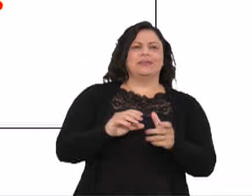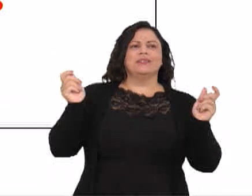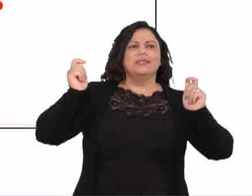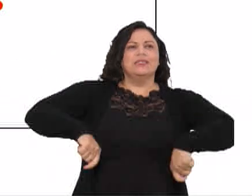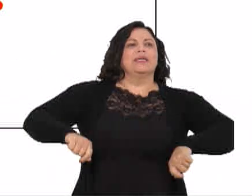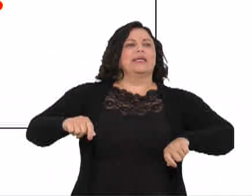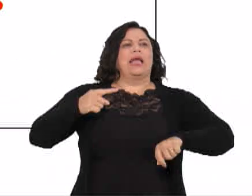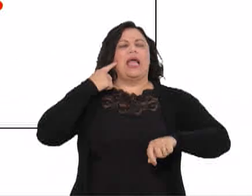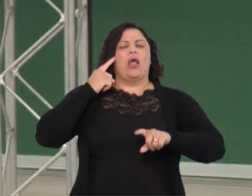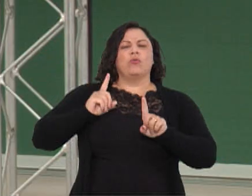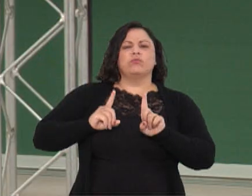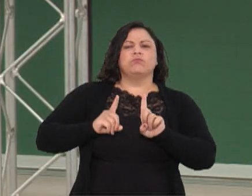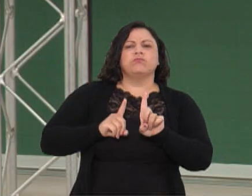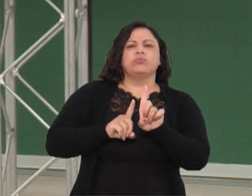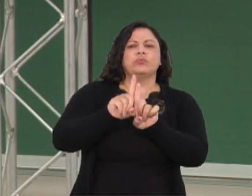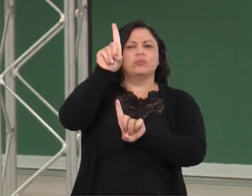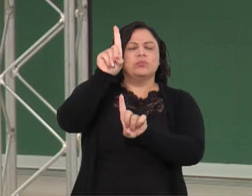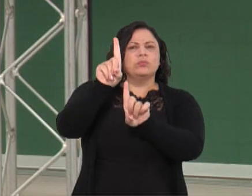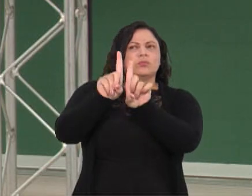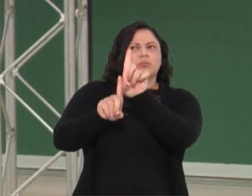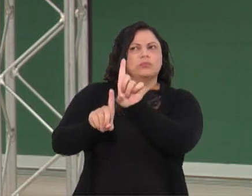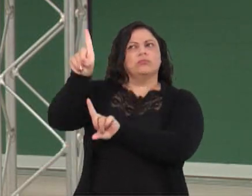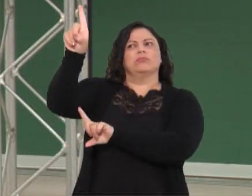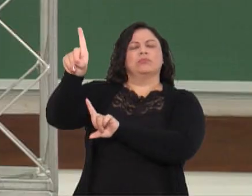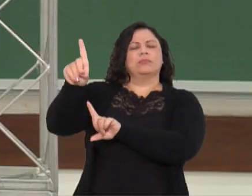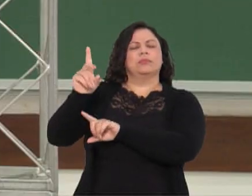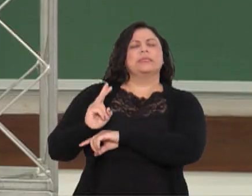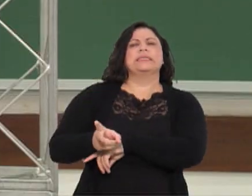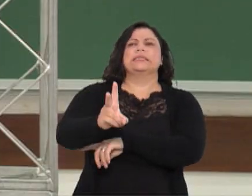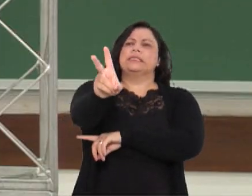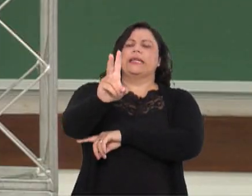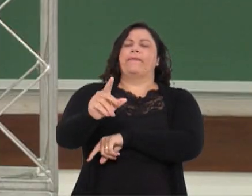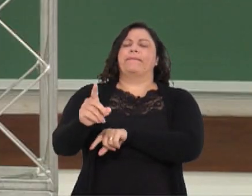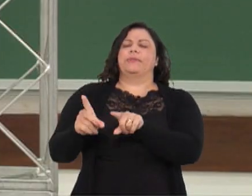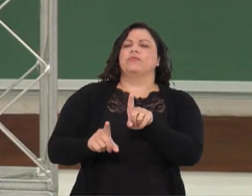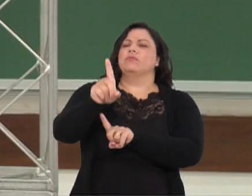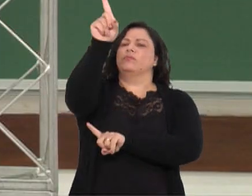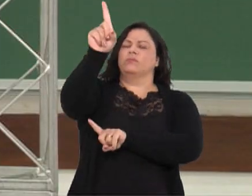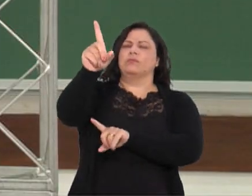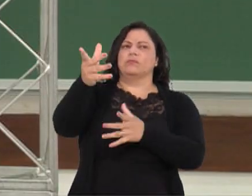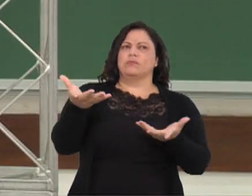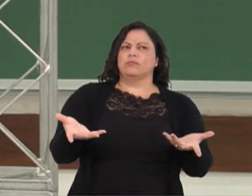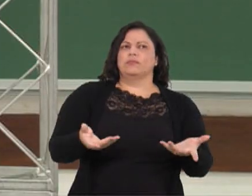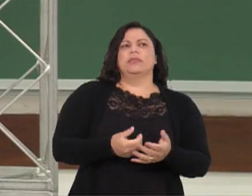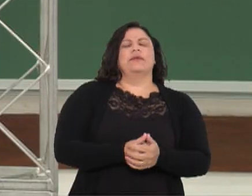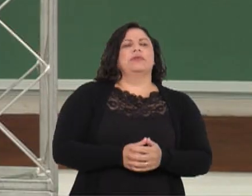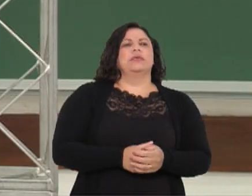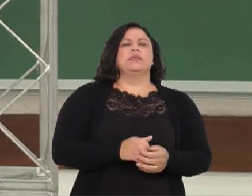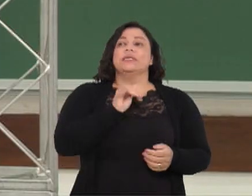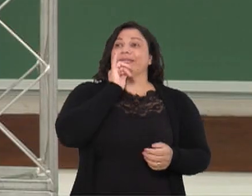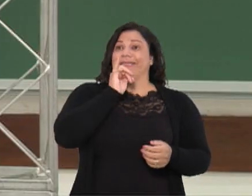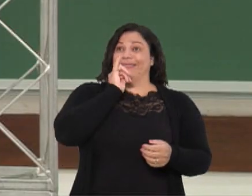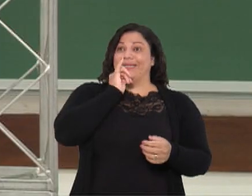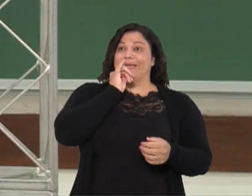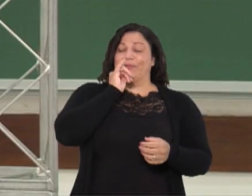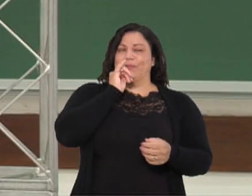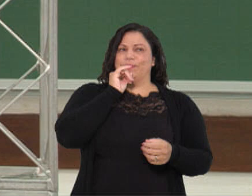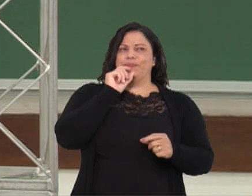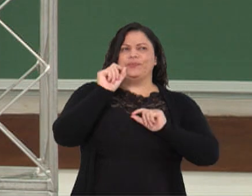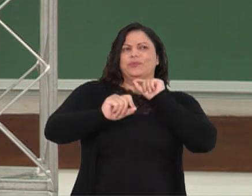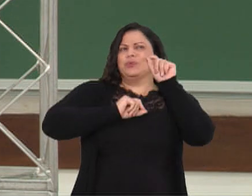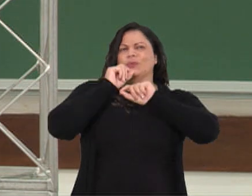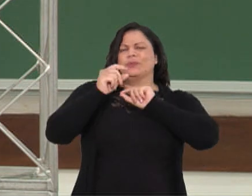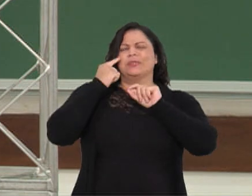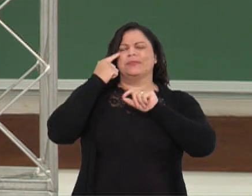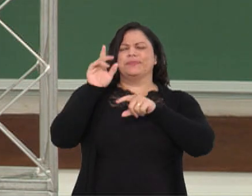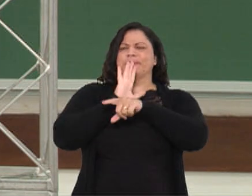alguns começam bem na frente. Esse exemplo de corrida já rolou muitos vídeos por